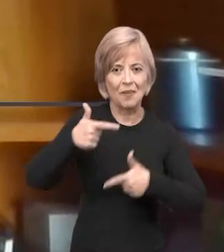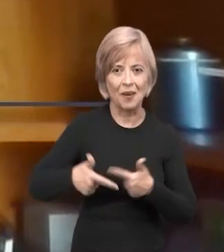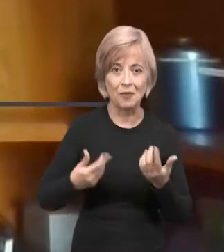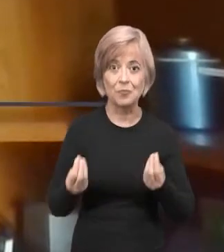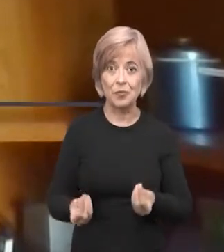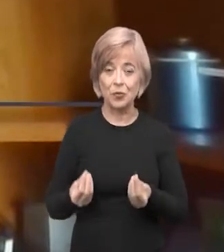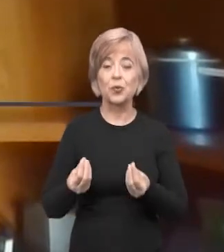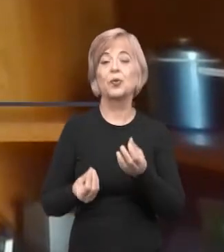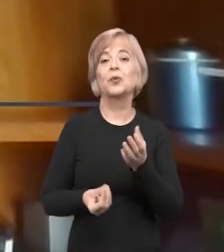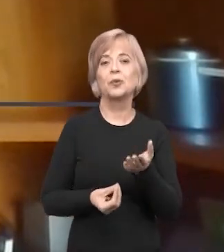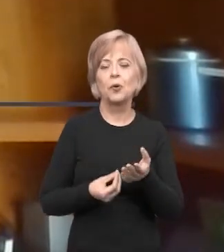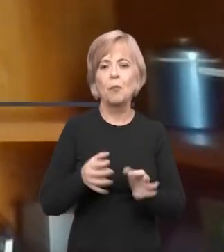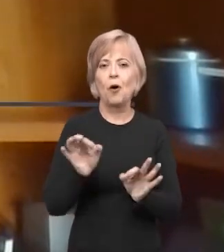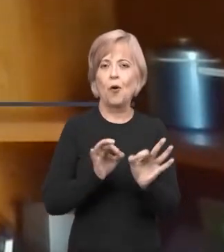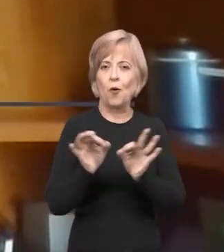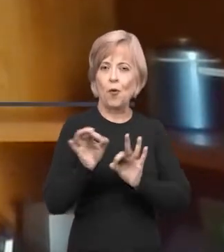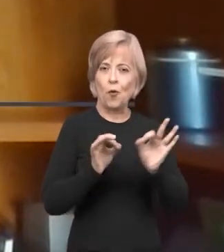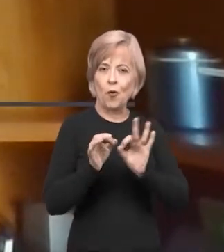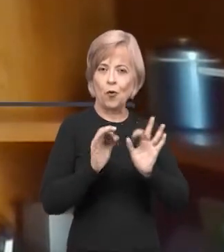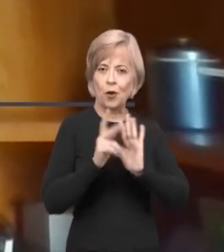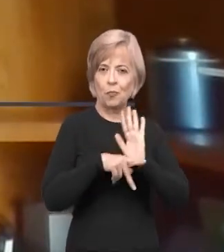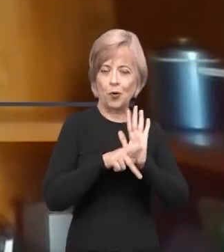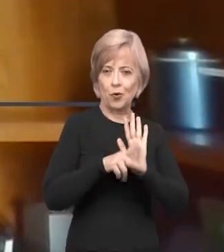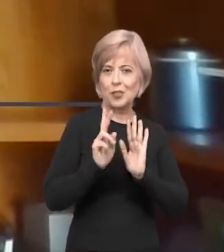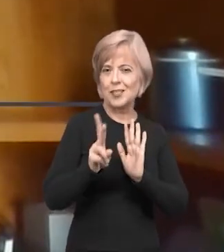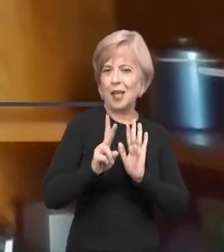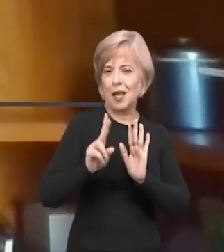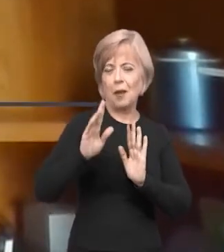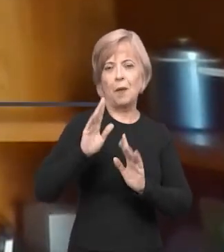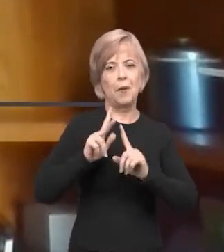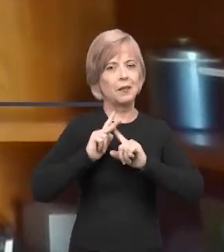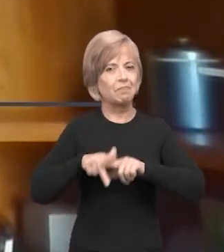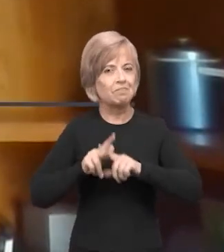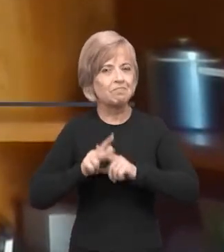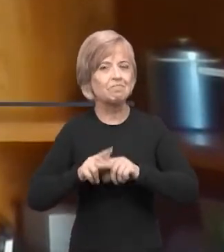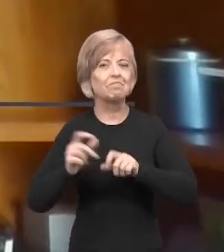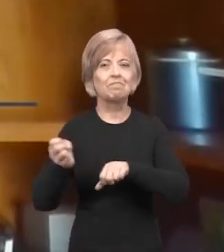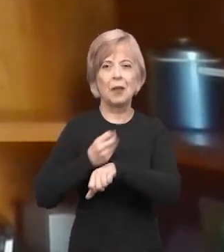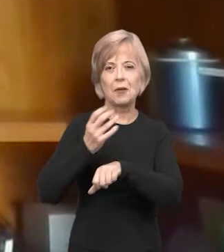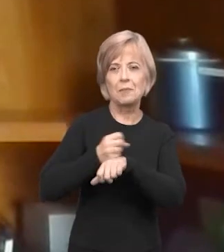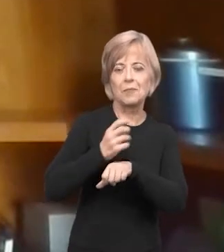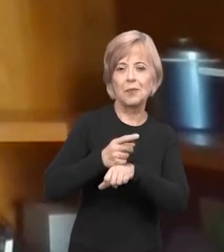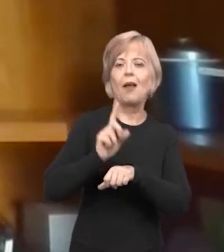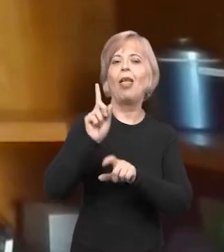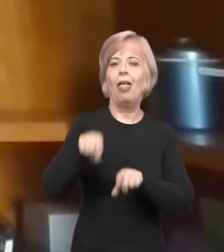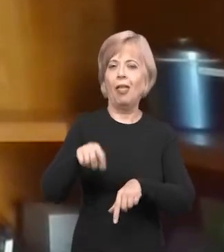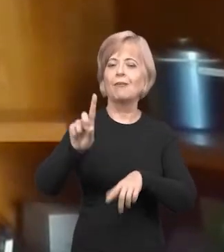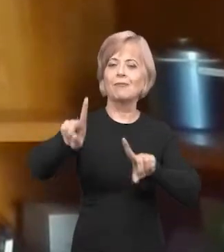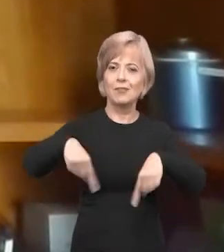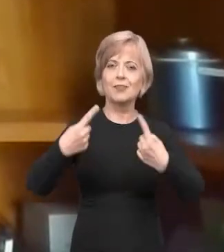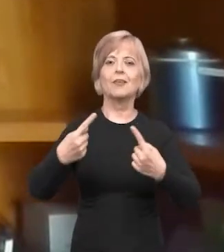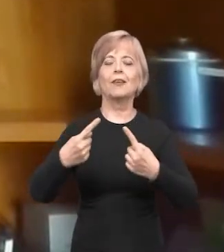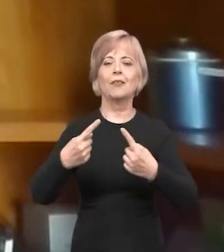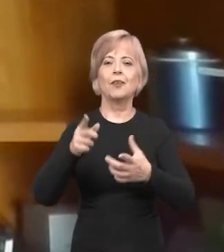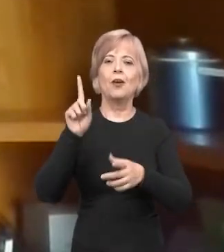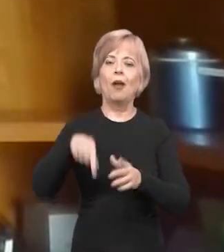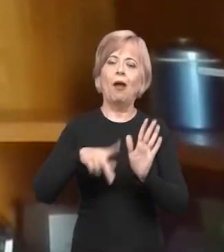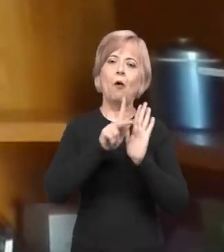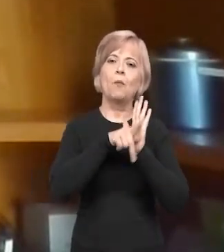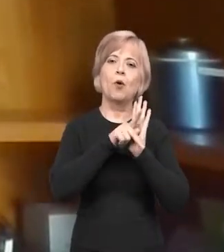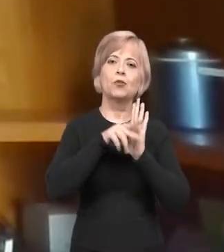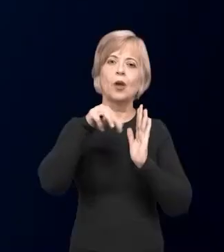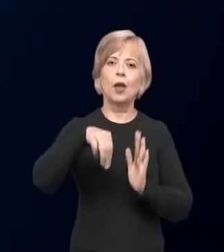nele e é um projeto em constante melhoria, adaptação, um verdadeiro desafio, que foi